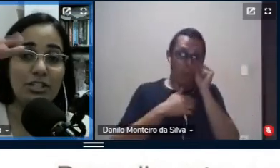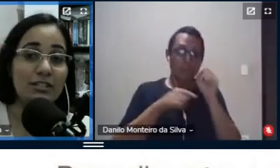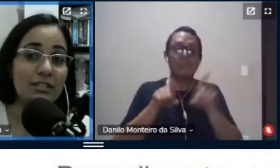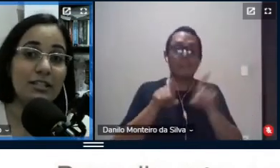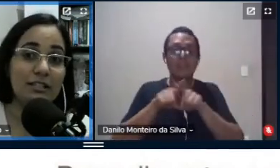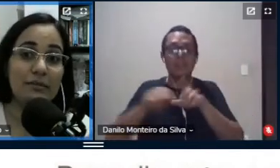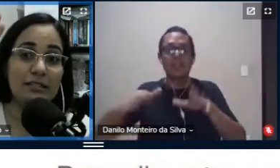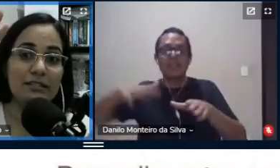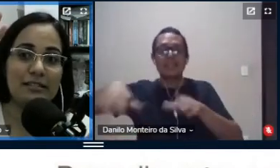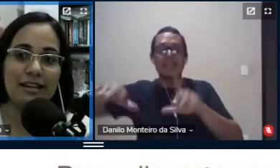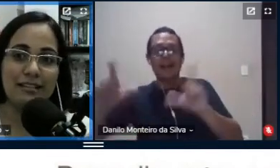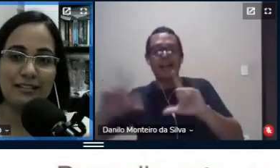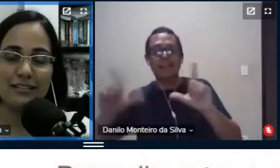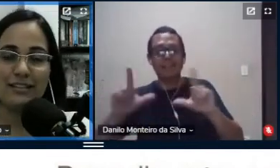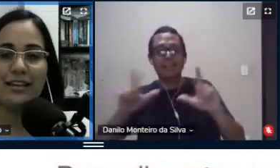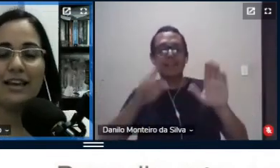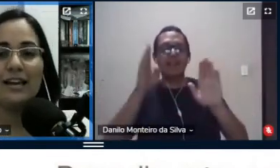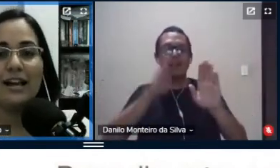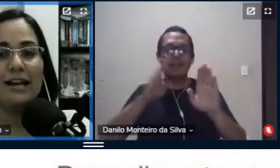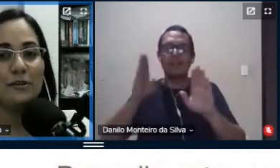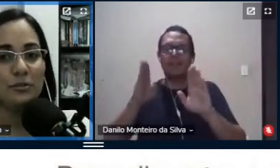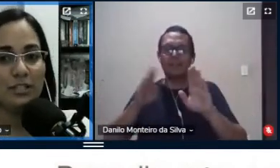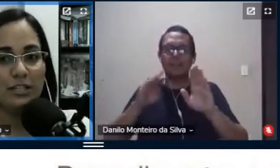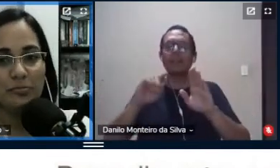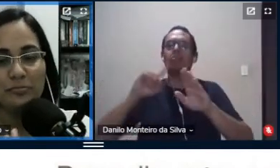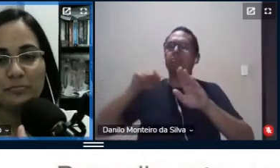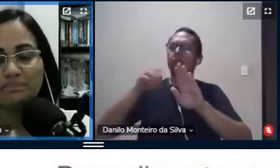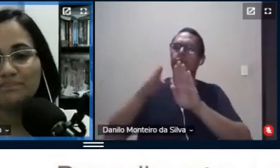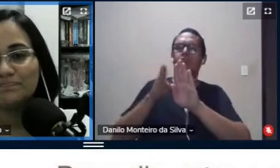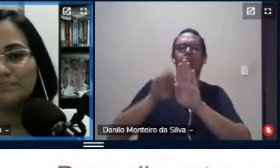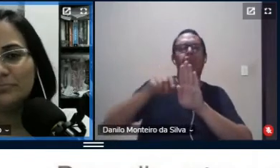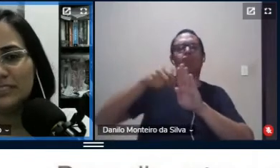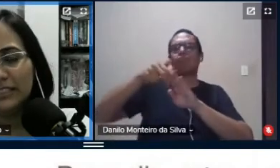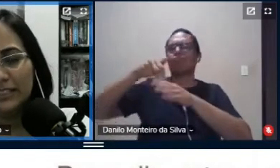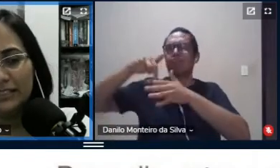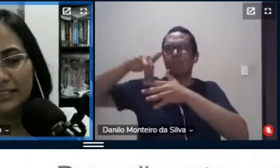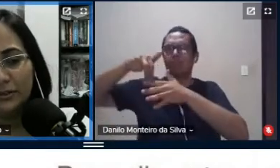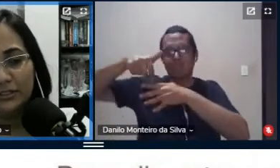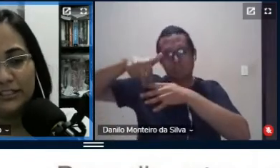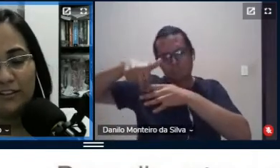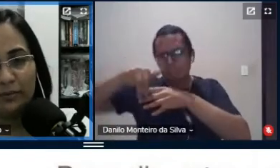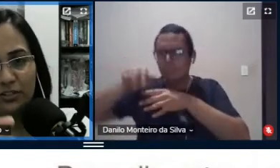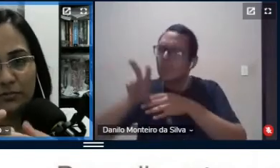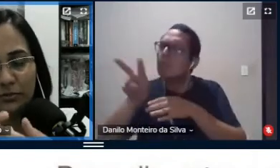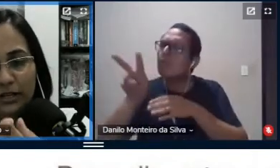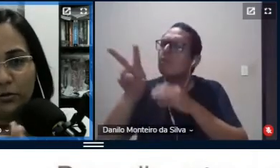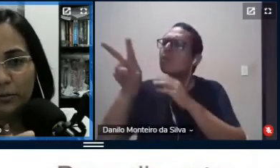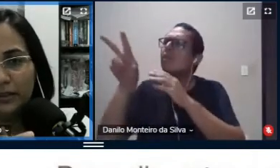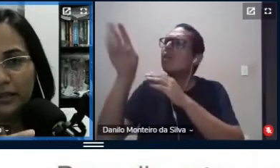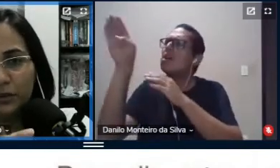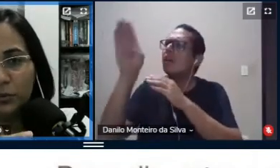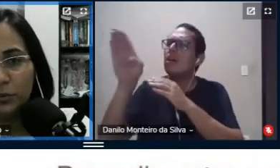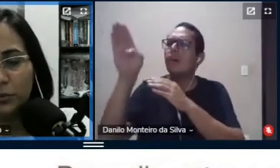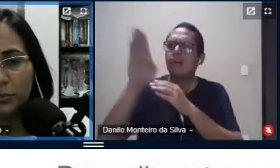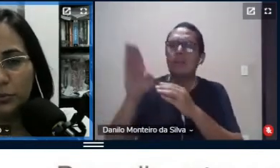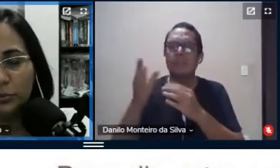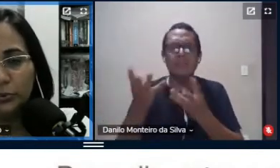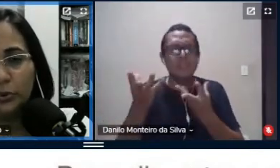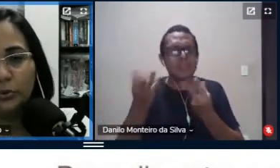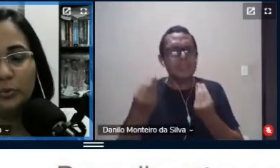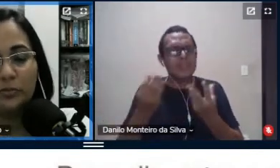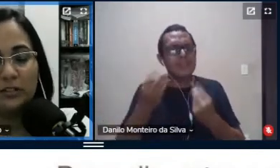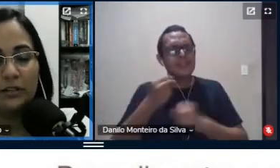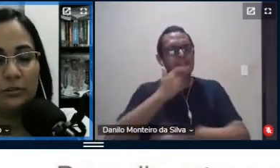eu vi que tinha trinca também nas escadas. Aí eu mudei. E quando eu estava prestes a mudar, eu comentei com